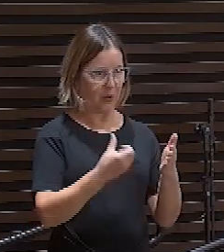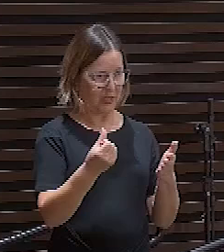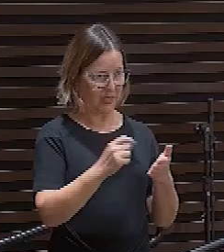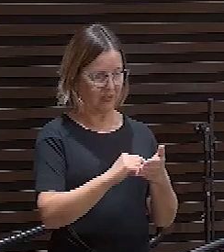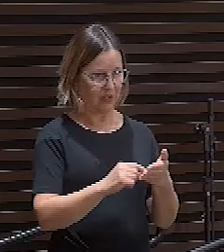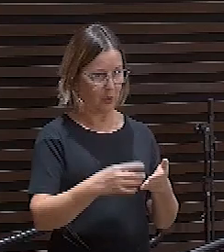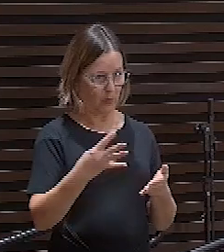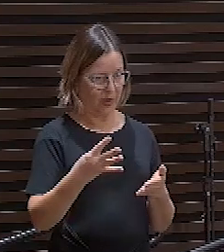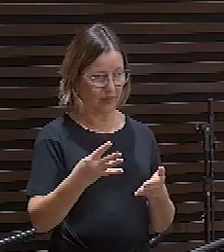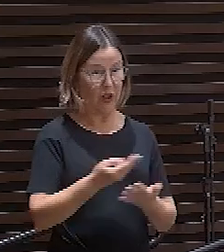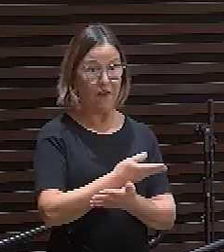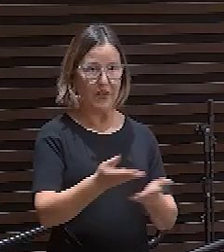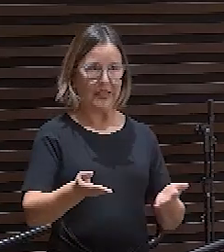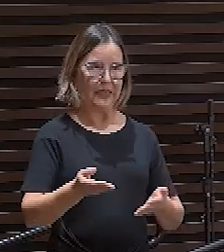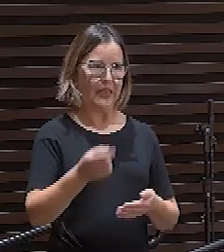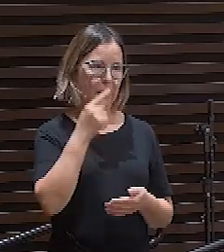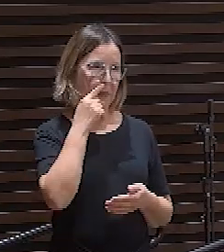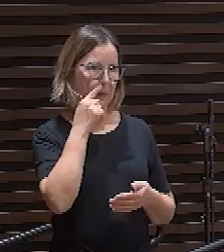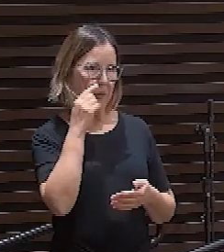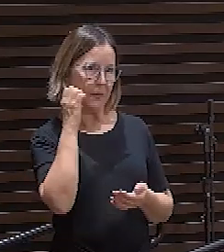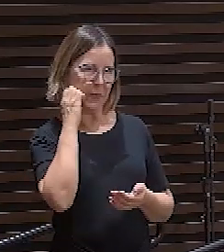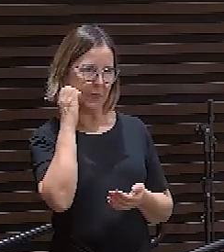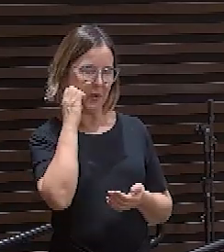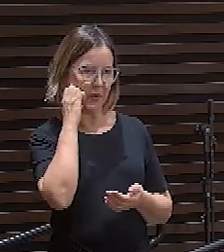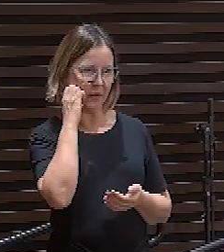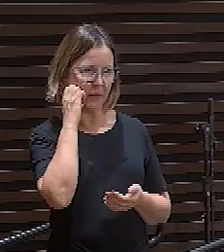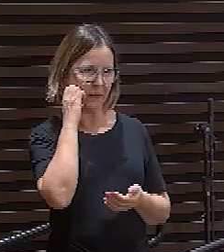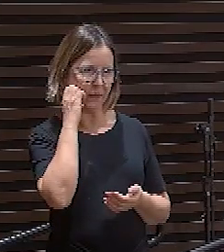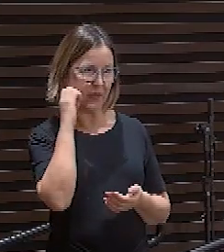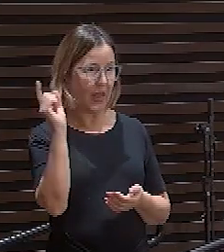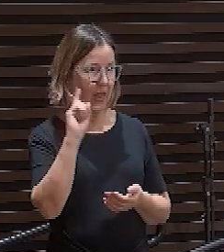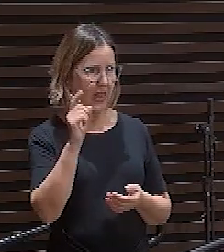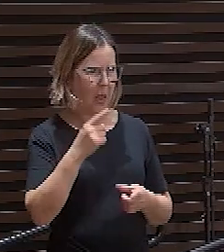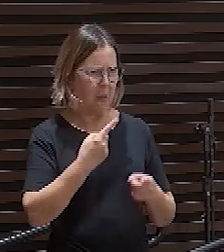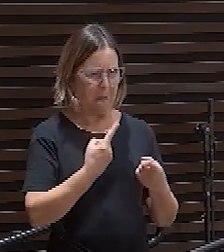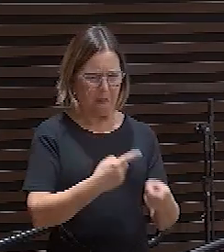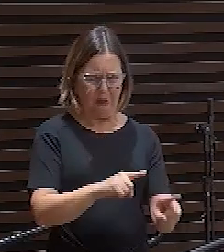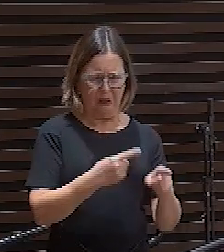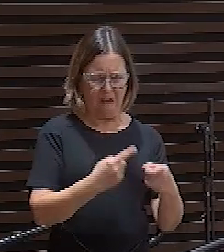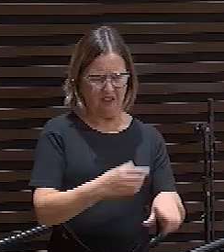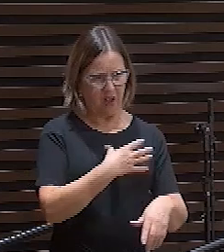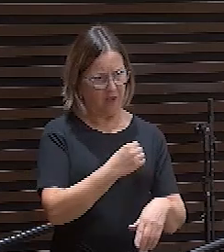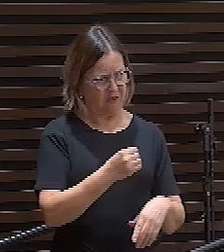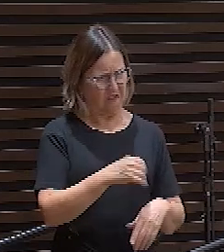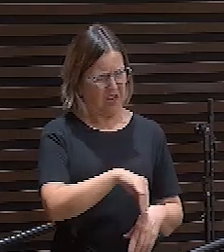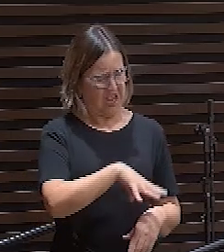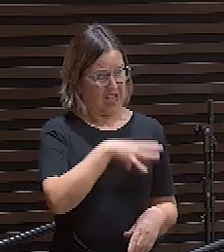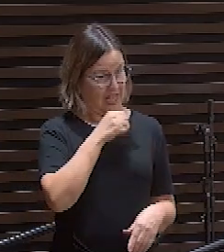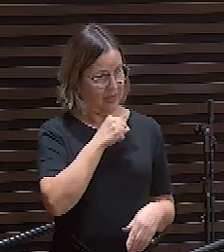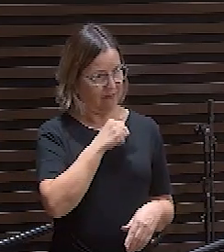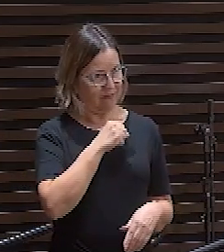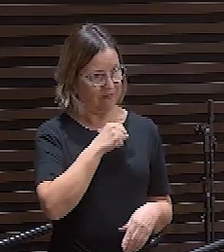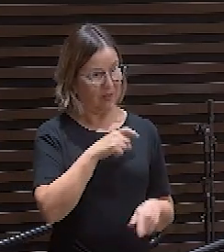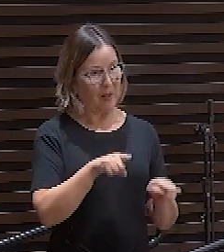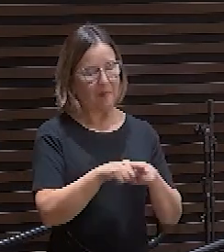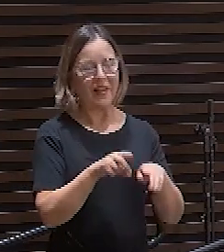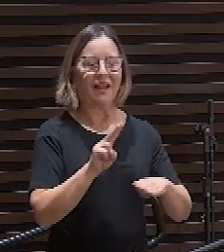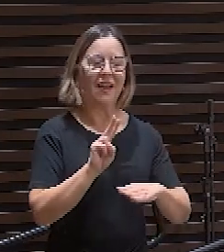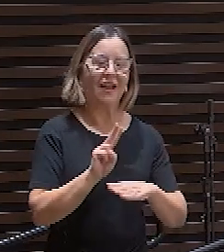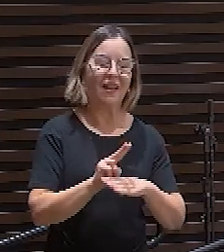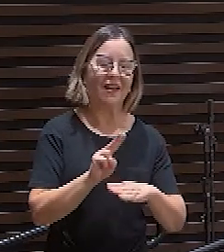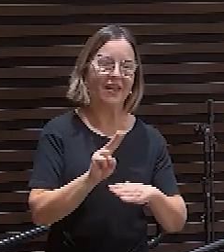pais, pai e mãe, não provoqueis vossos filhos a ira, mas criai-os